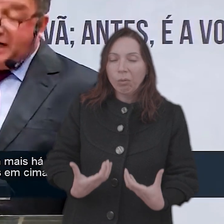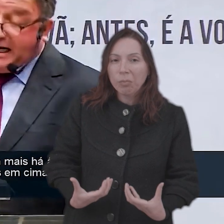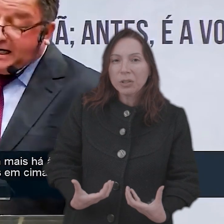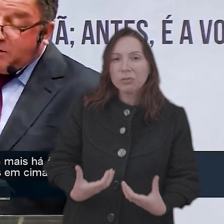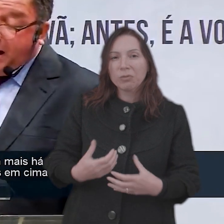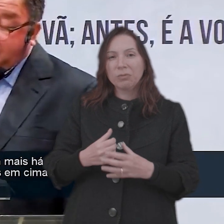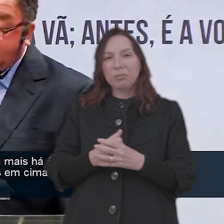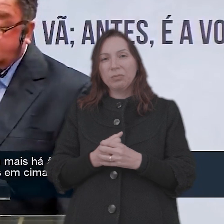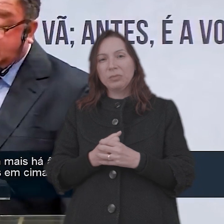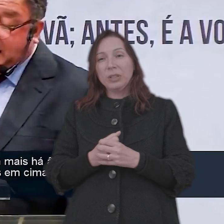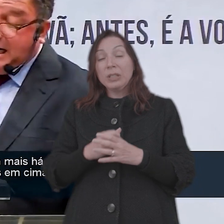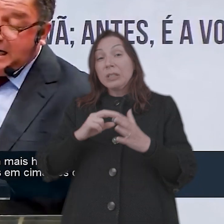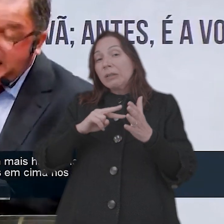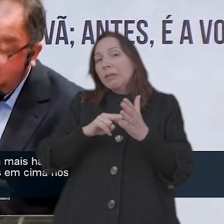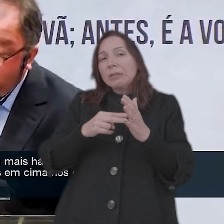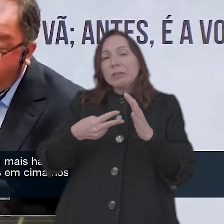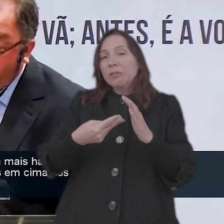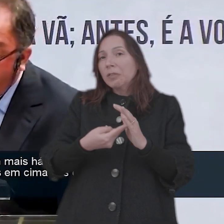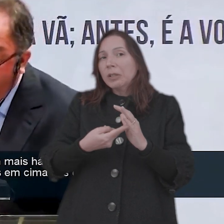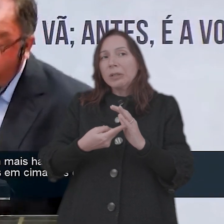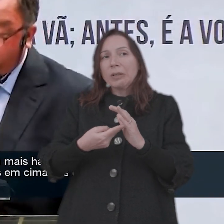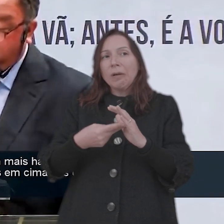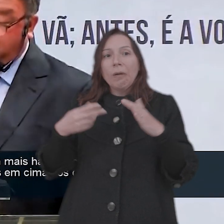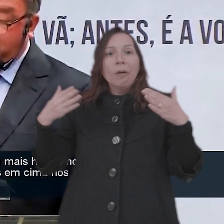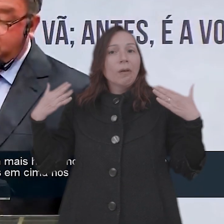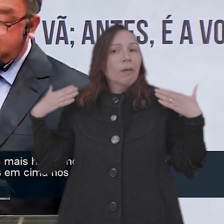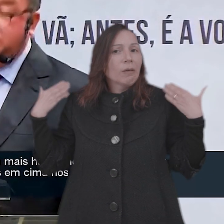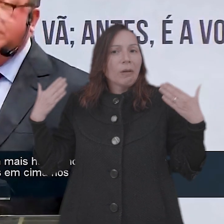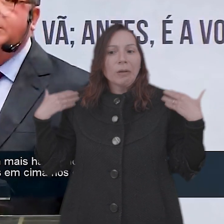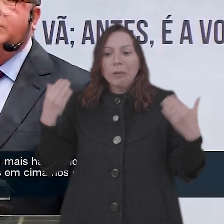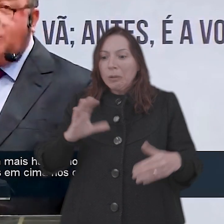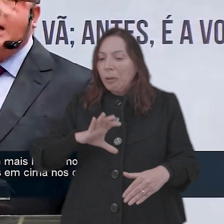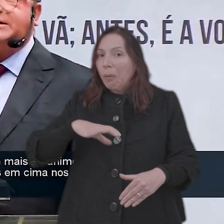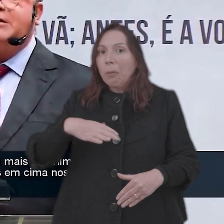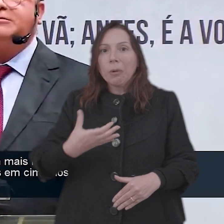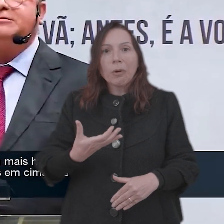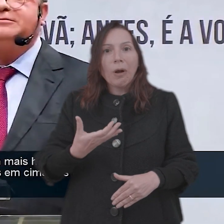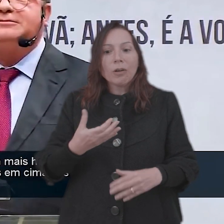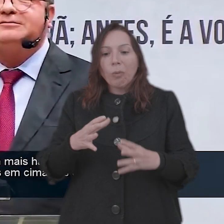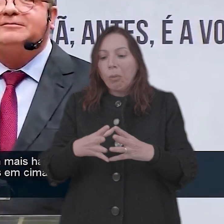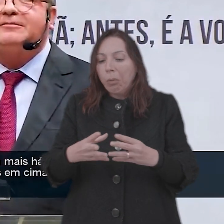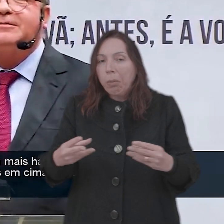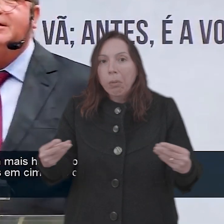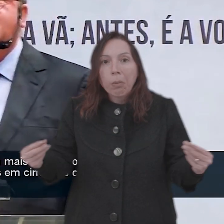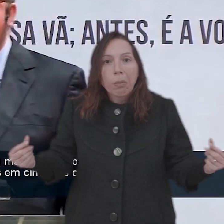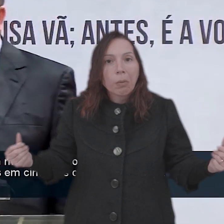Isso significa que não há mais ânimo algum no coração.